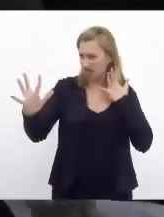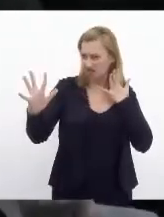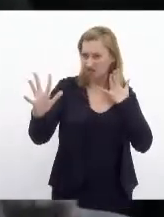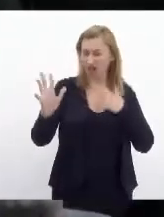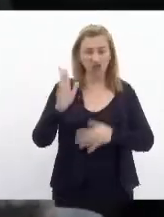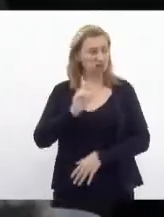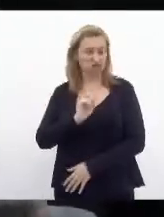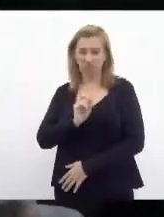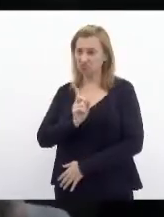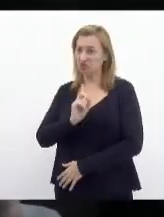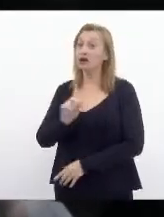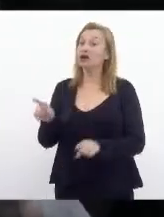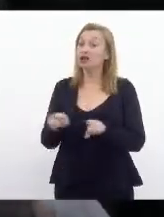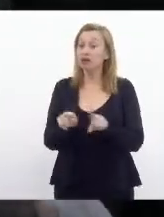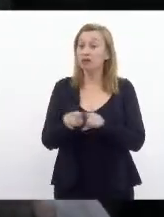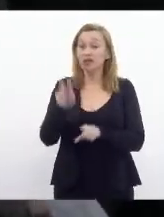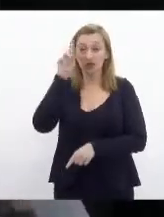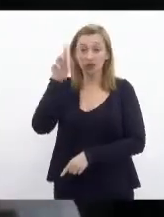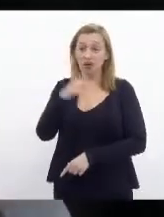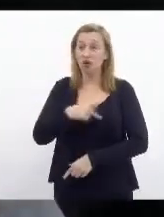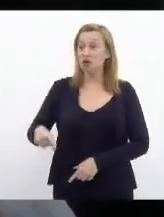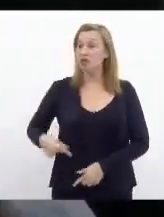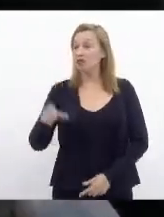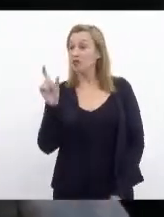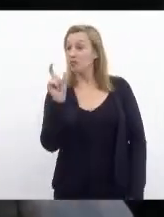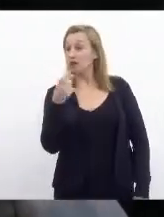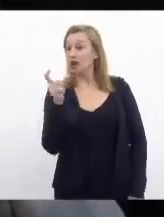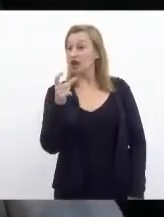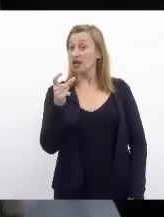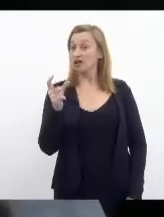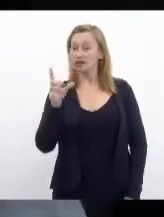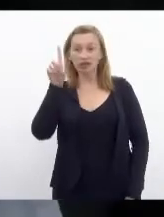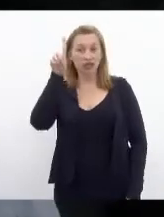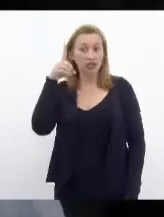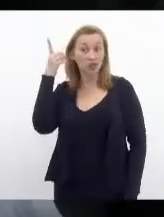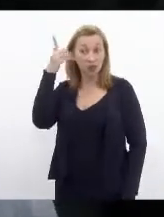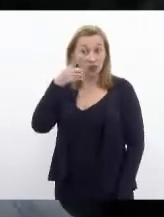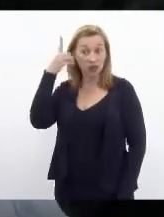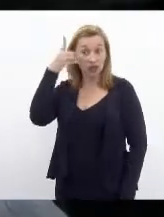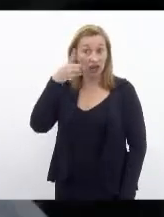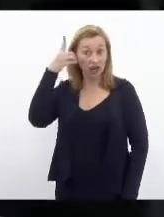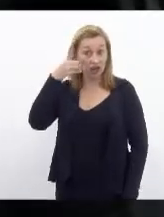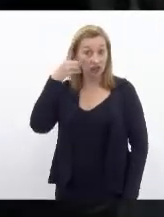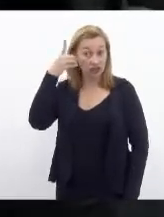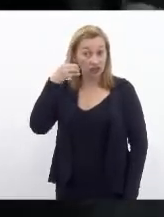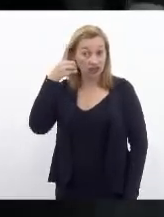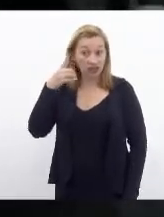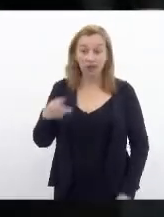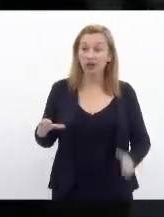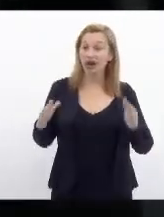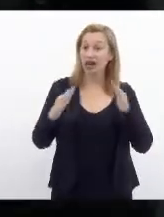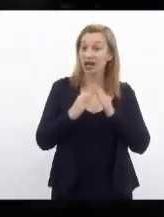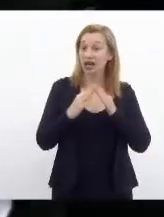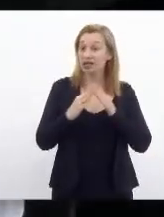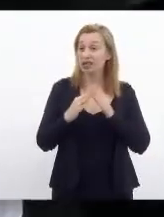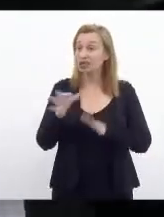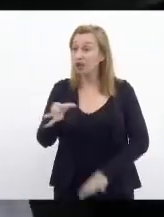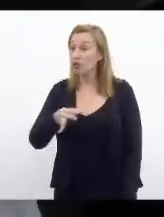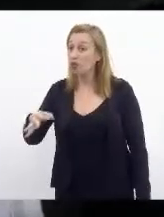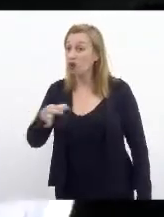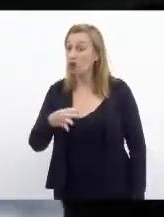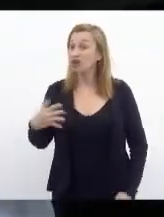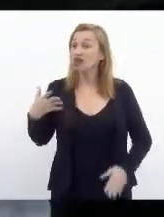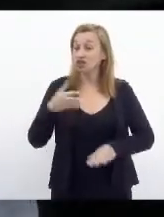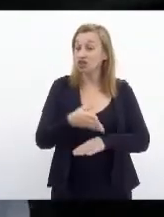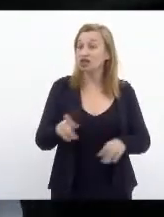sem contar também, presidente, a carteirinha oficial de deputado e deputada, cunhado pela Casa da Moeda, que onde a gente chega